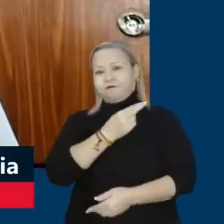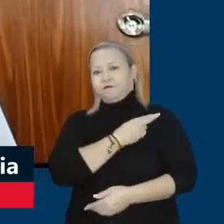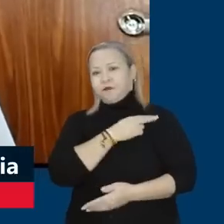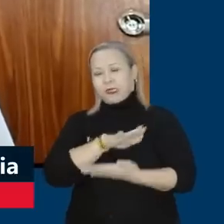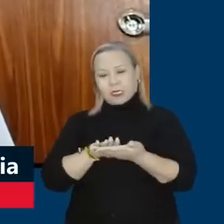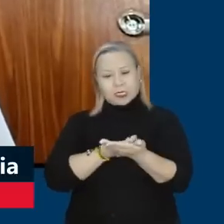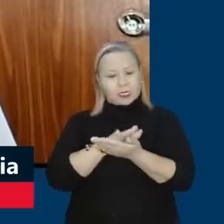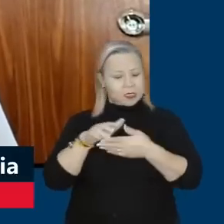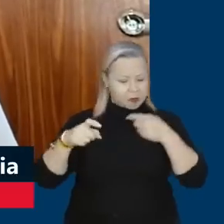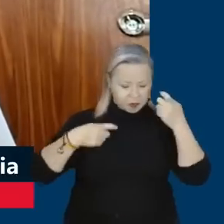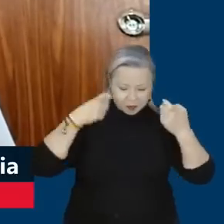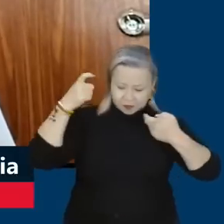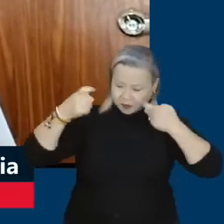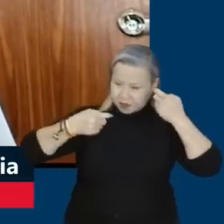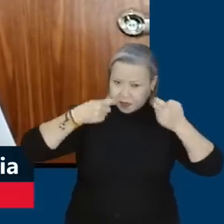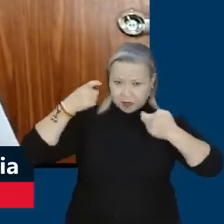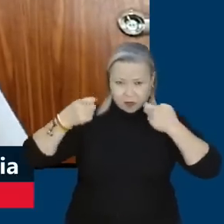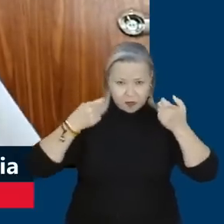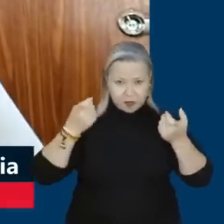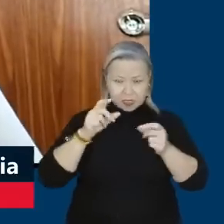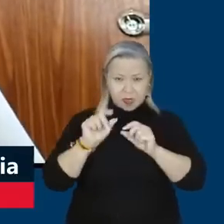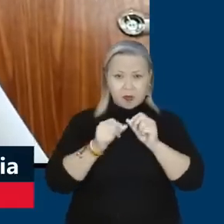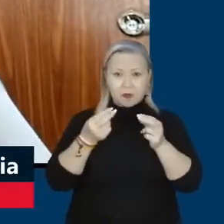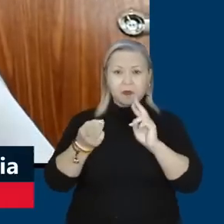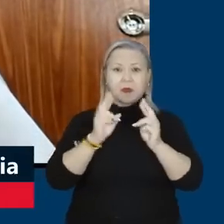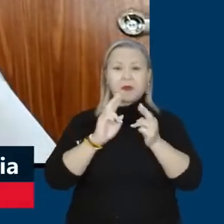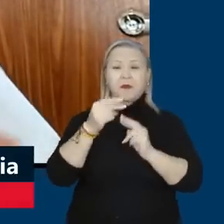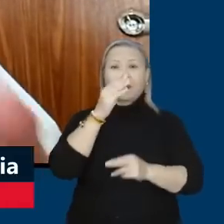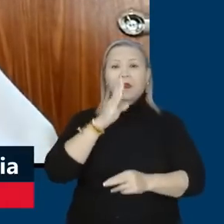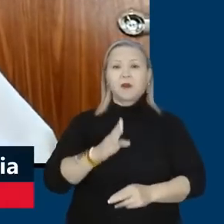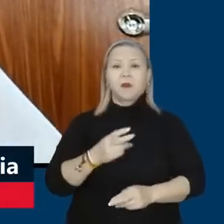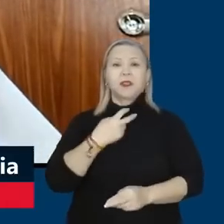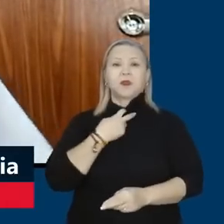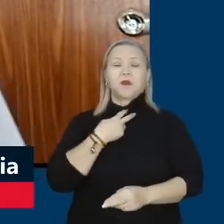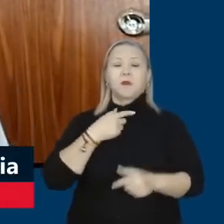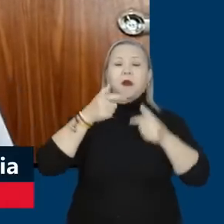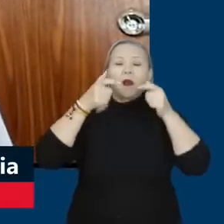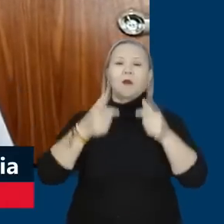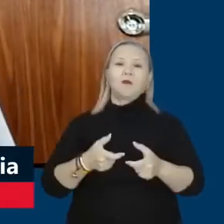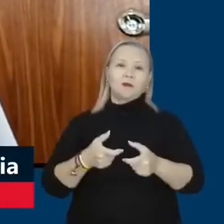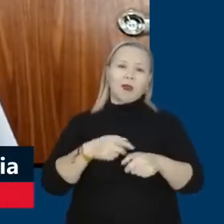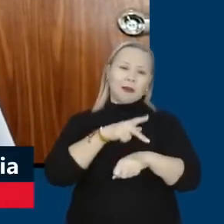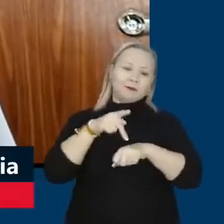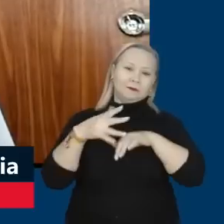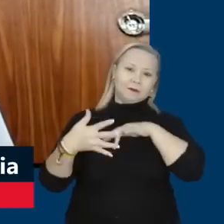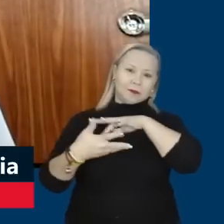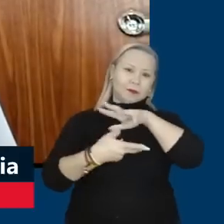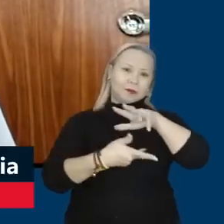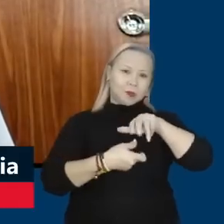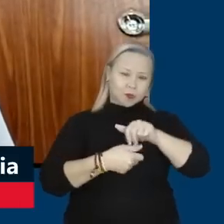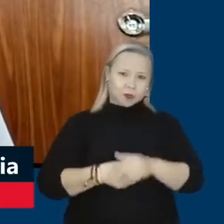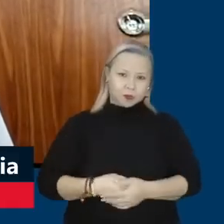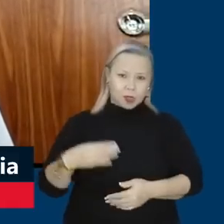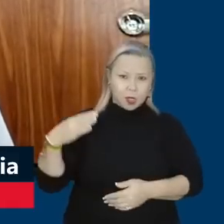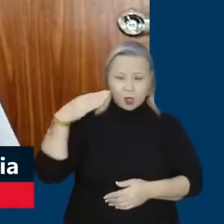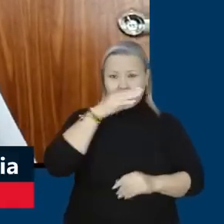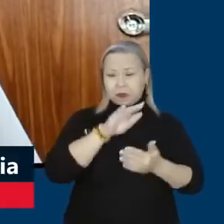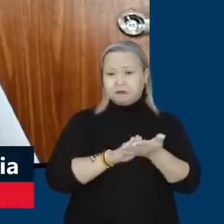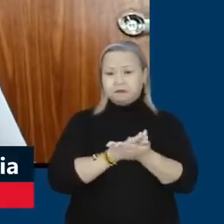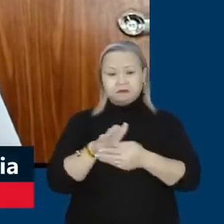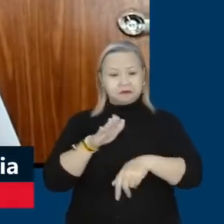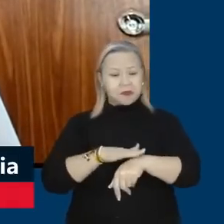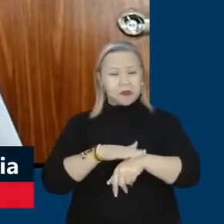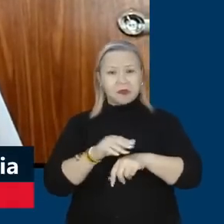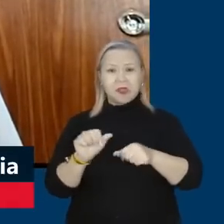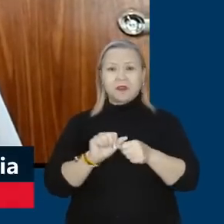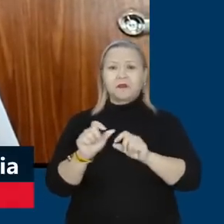nenhuma preocupação no que se refere ao Brasil ocupar um espaço no resto do mundo. Bolsonaro, em momento algum, fez